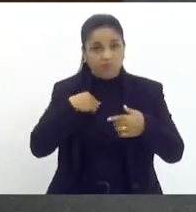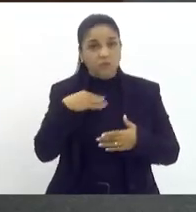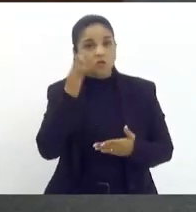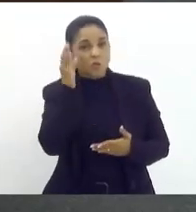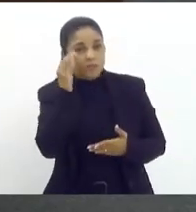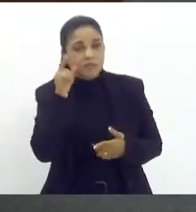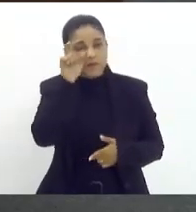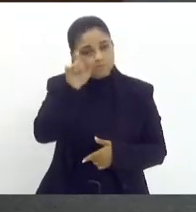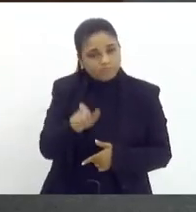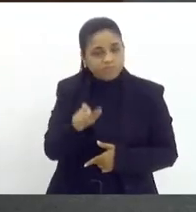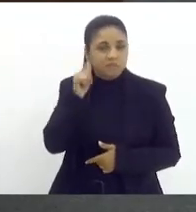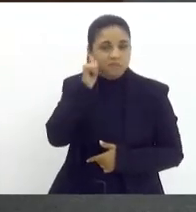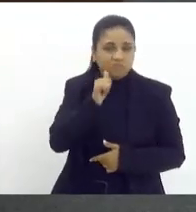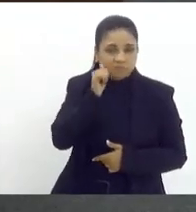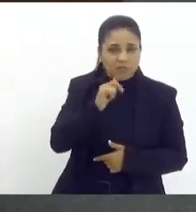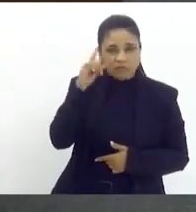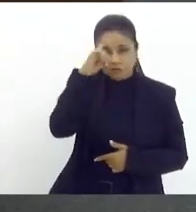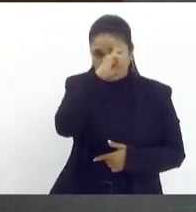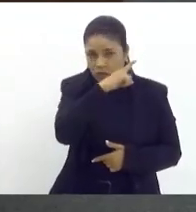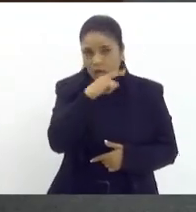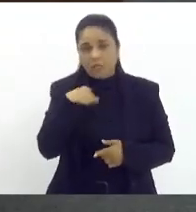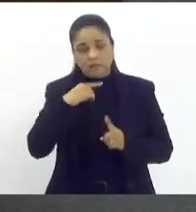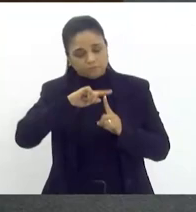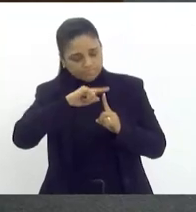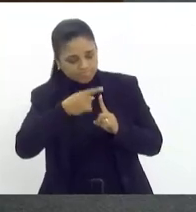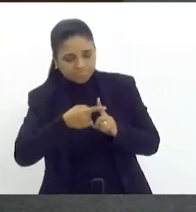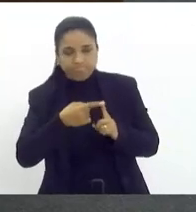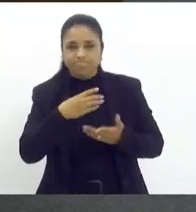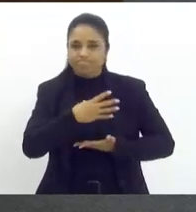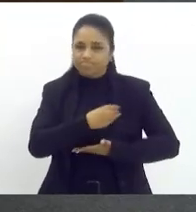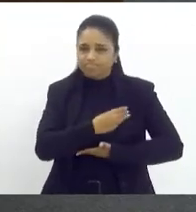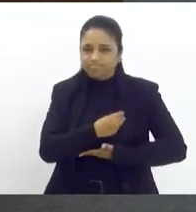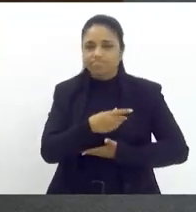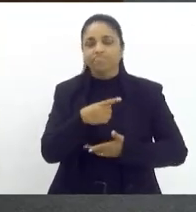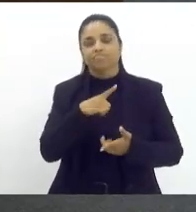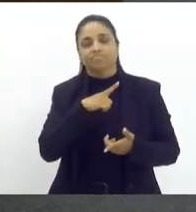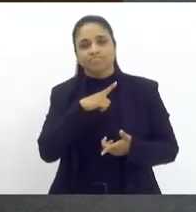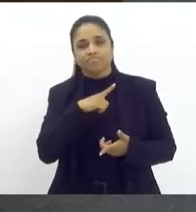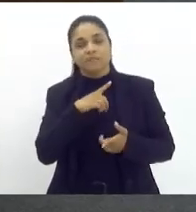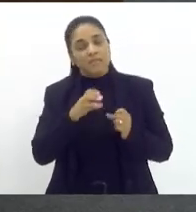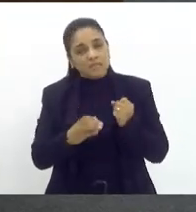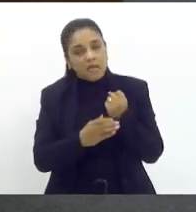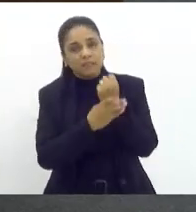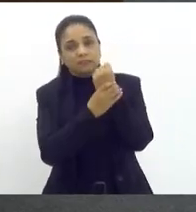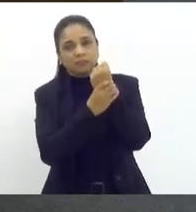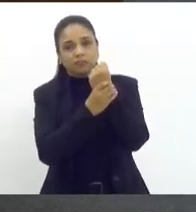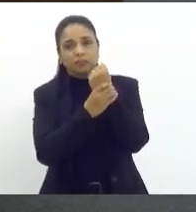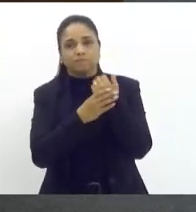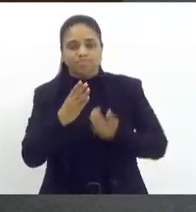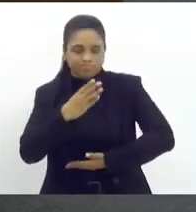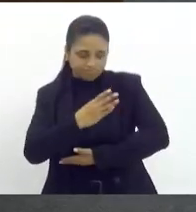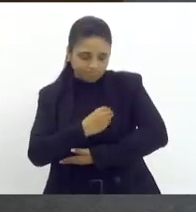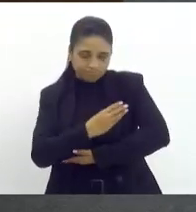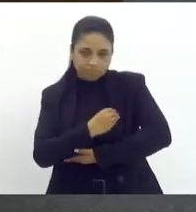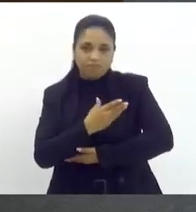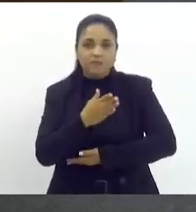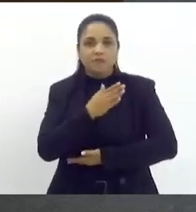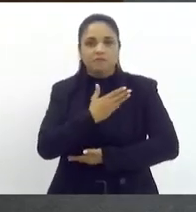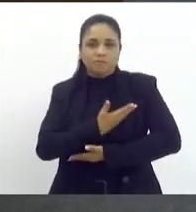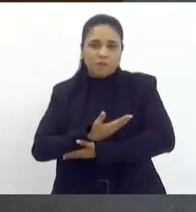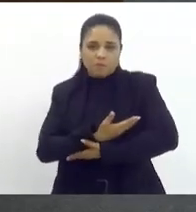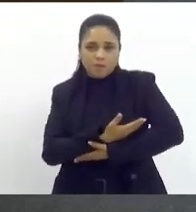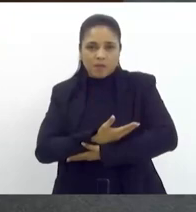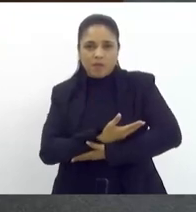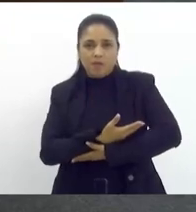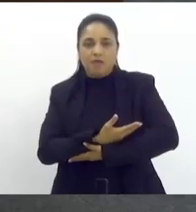dificuldade dessas mulheres dessa gestantes dessas puérperas em garantir o aleitamento infantil e